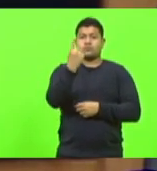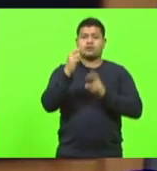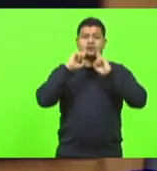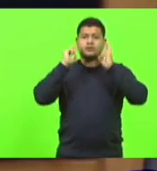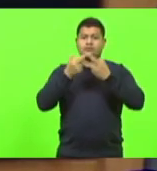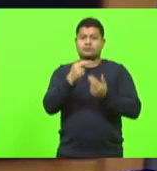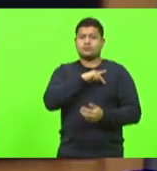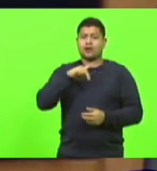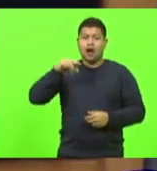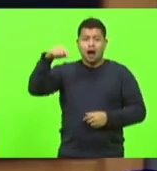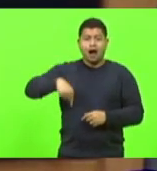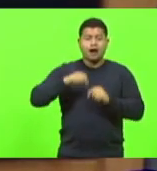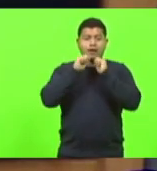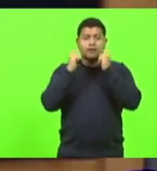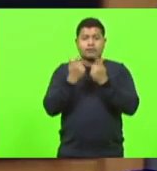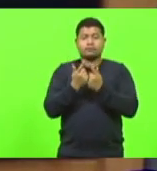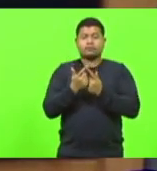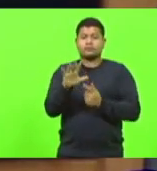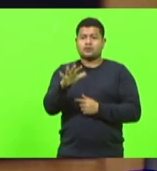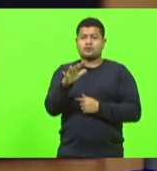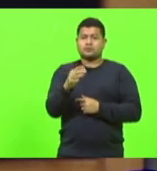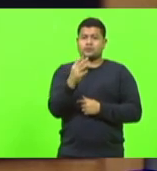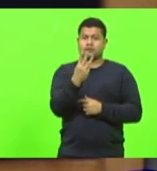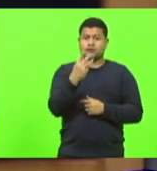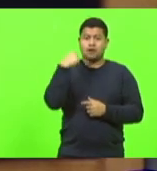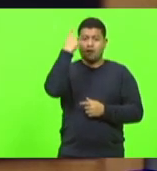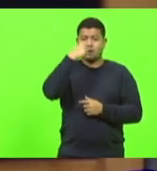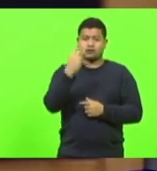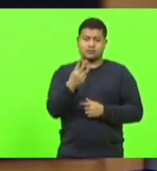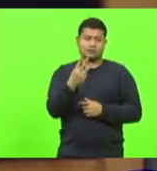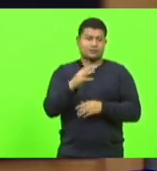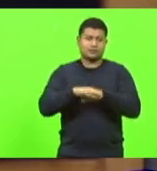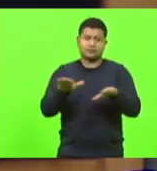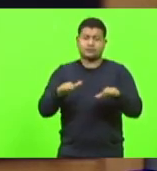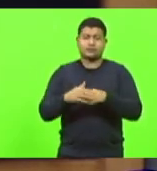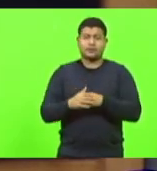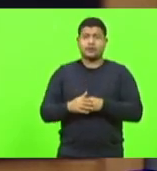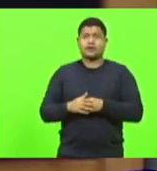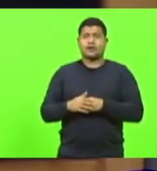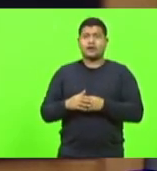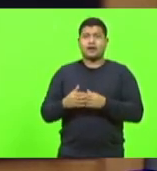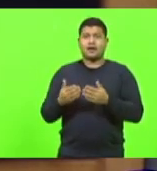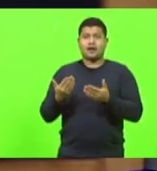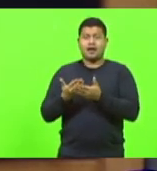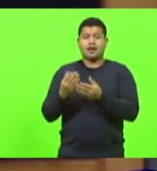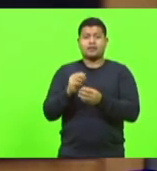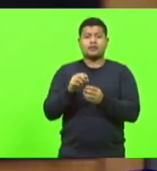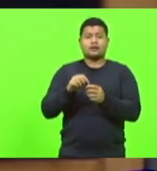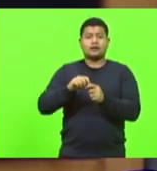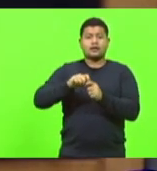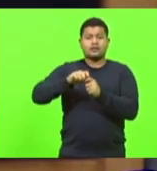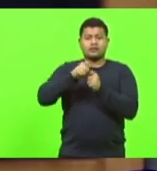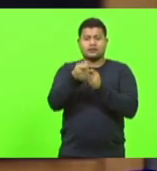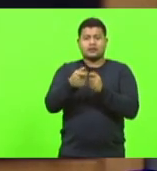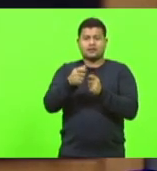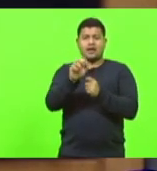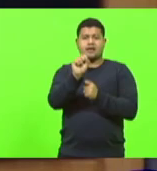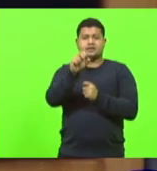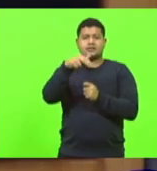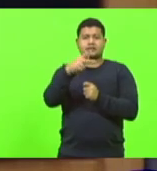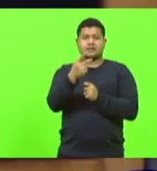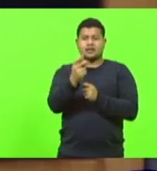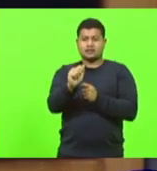Assembleia Legislativa que durou pouco mais de três horas cuja senha foi distribuída ali na portaria da